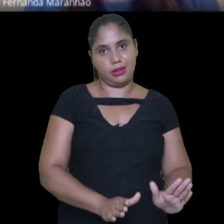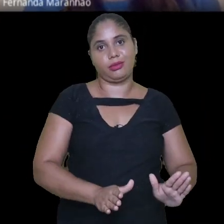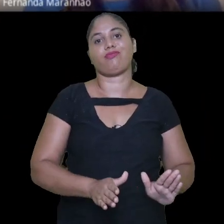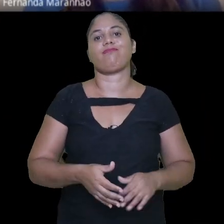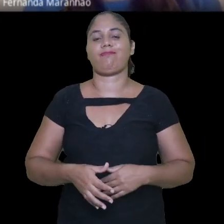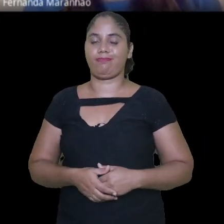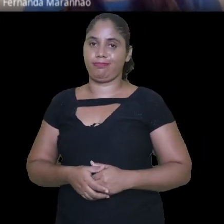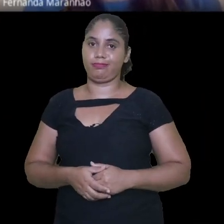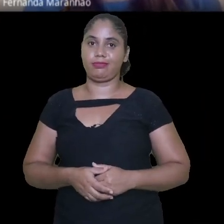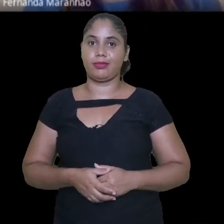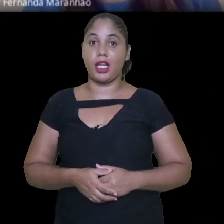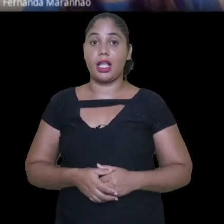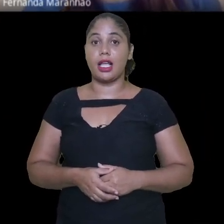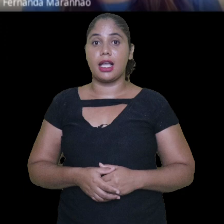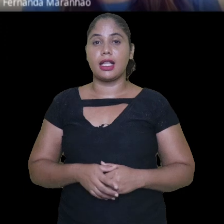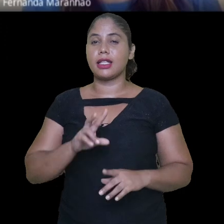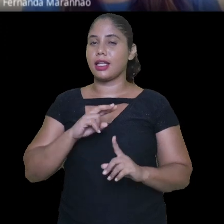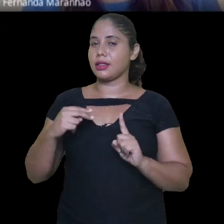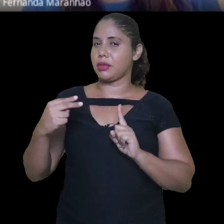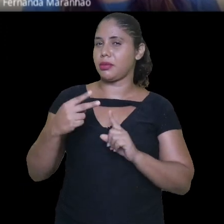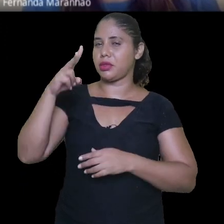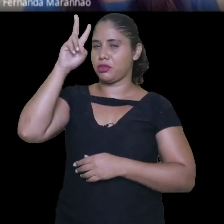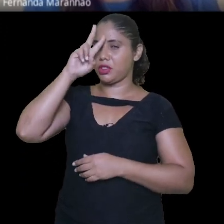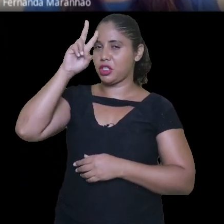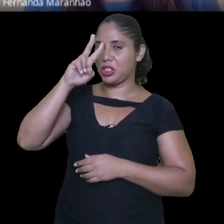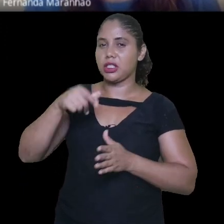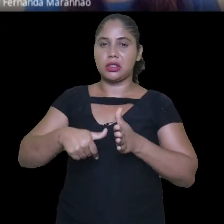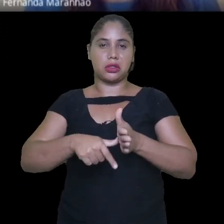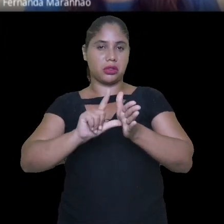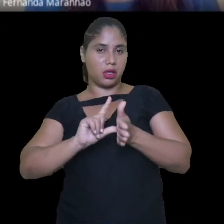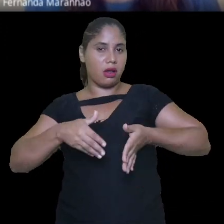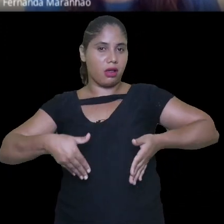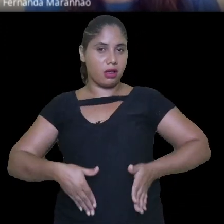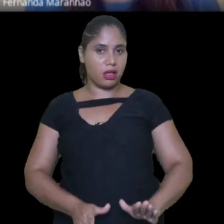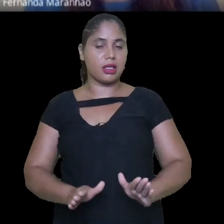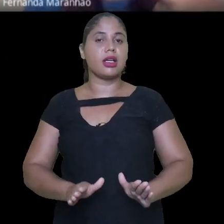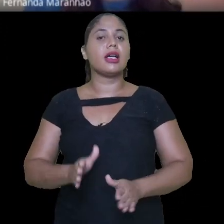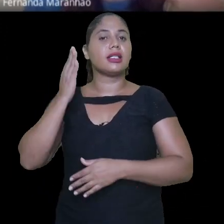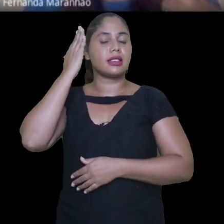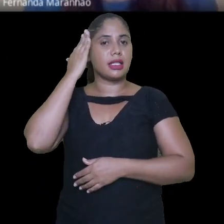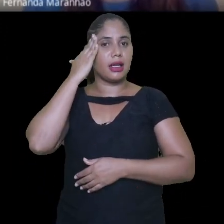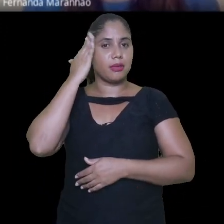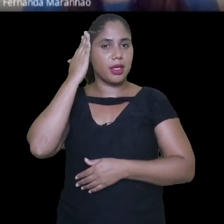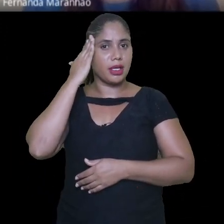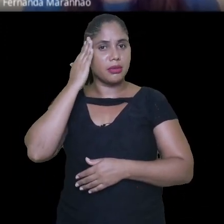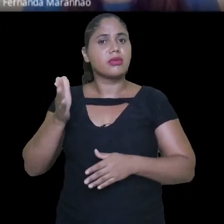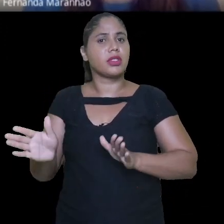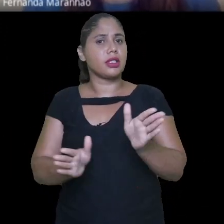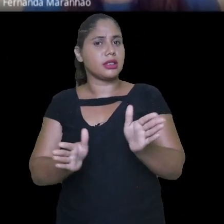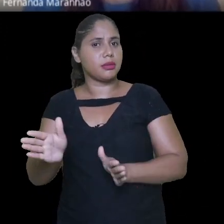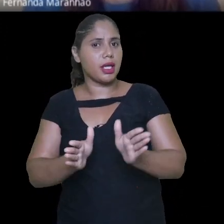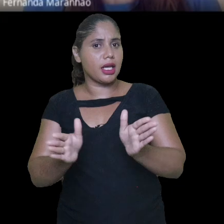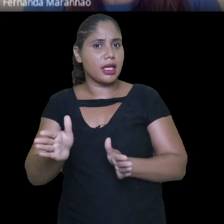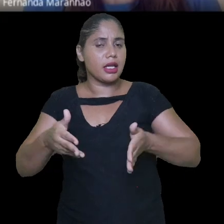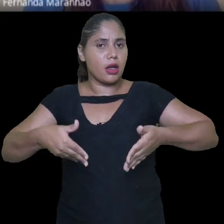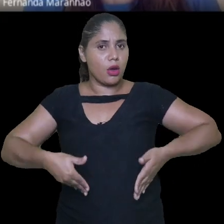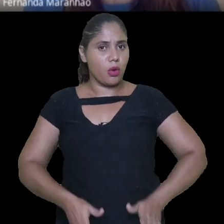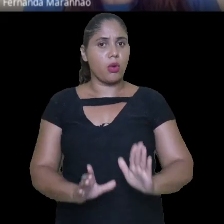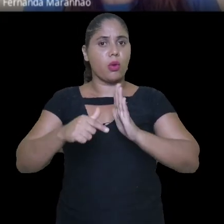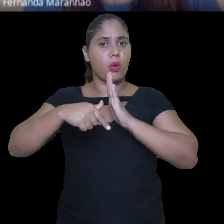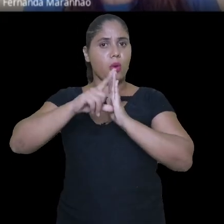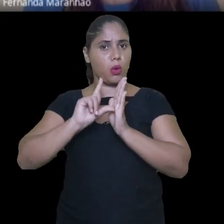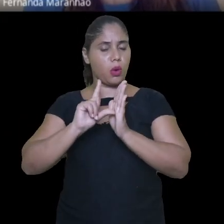prematuro normalmente recorre até numa idade gestacional mais precoce do que o da gravidez passada, sugerindo